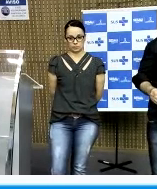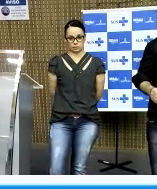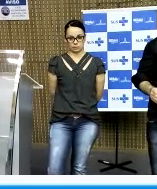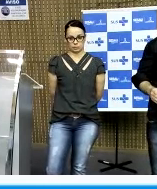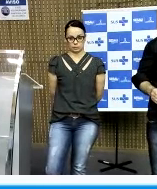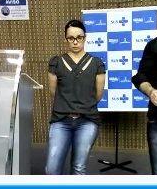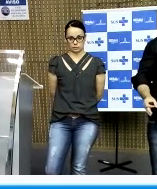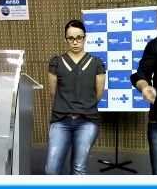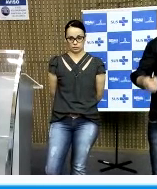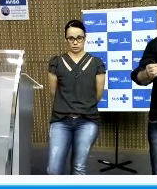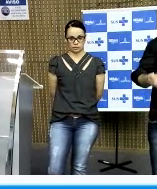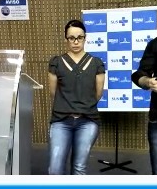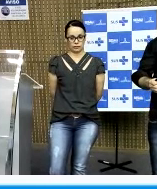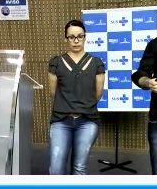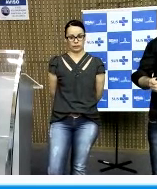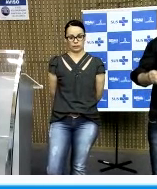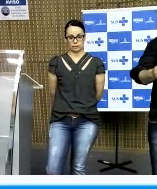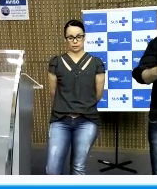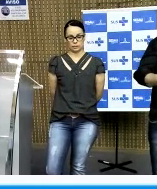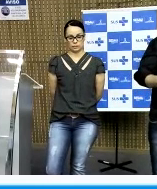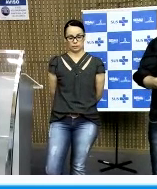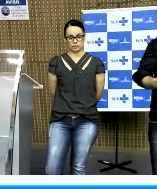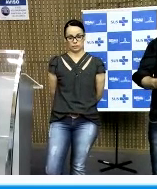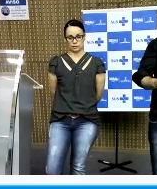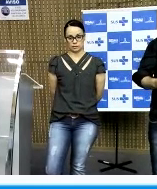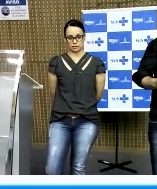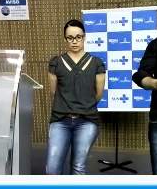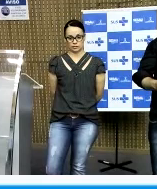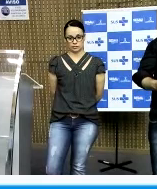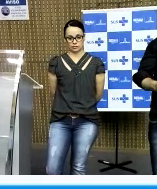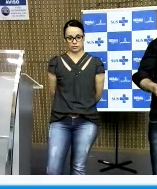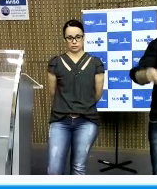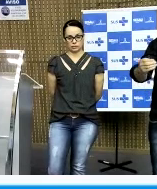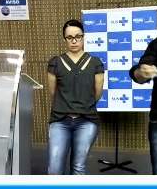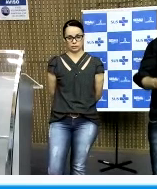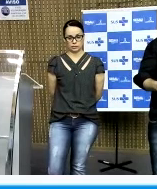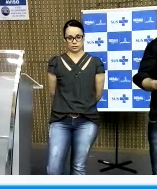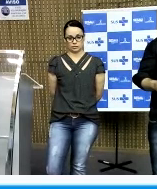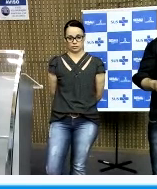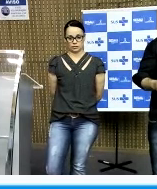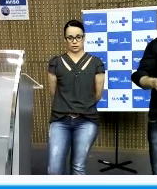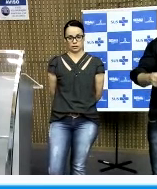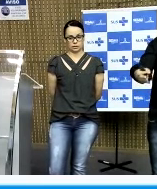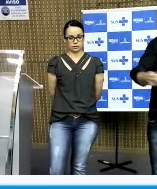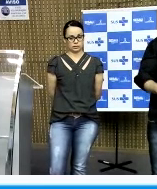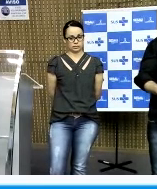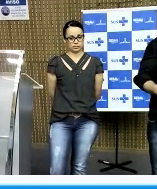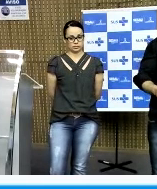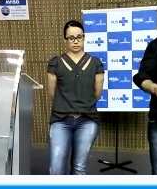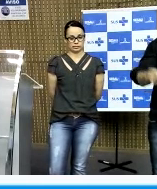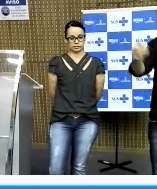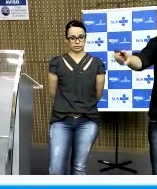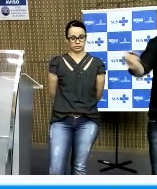0,3% em 2021. Diabetes, 4,2% em 2020 e 2,5% em relação à